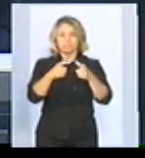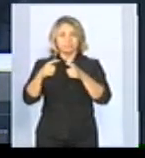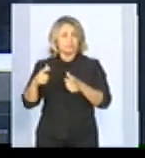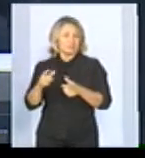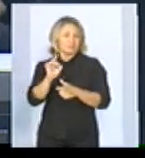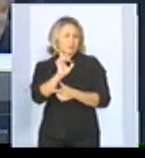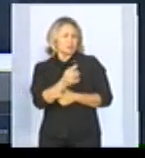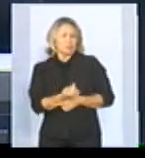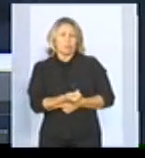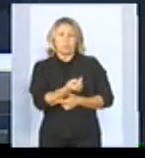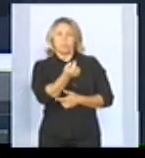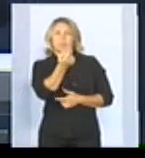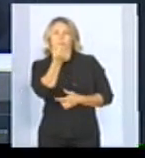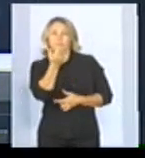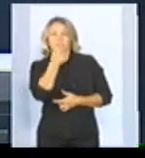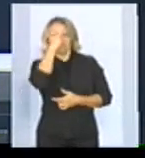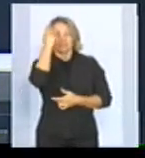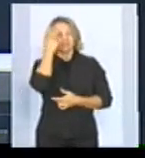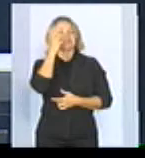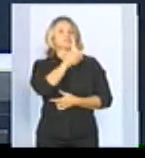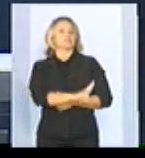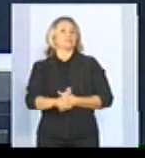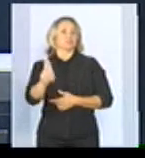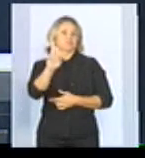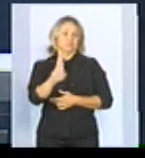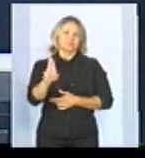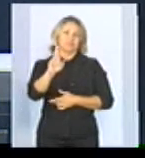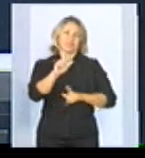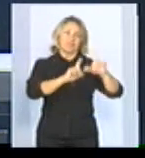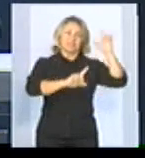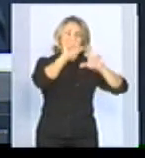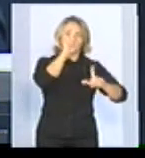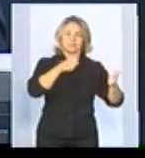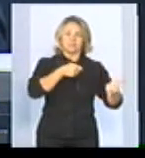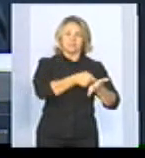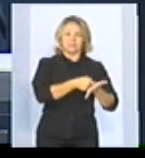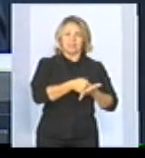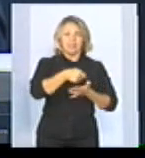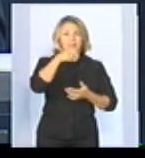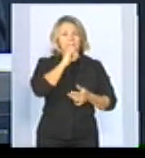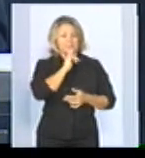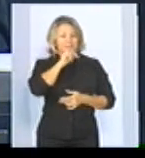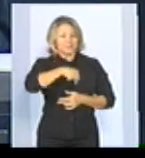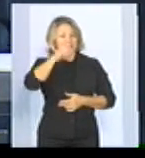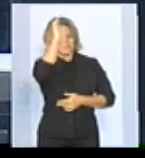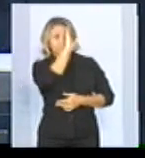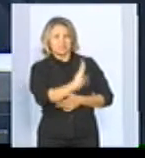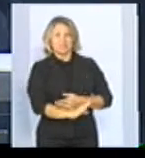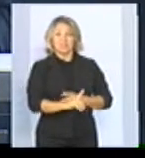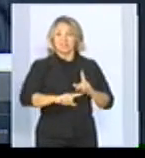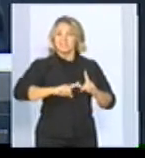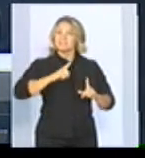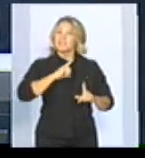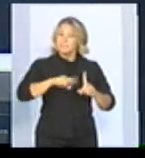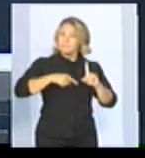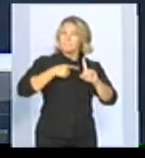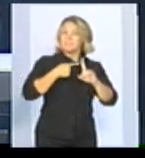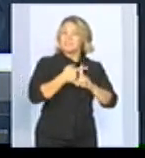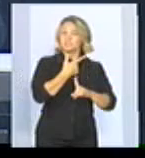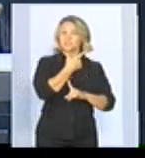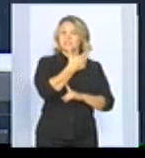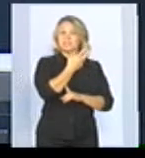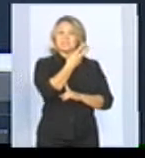atender as expectativas dos assinantes E aí eu volto num ponto o Brasil tem mais de 220 canais de oferta